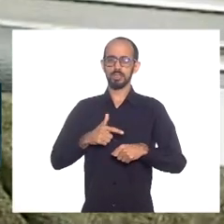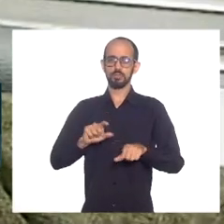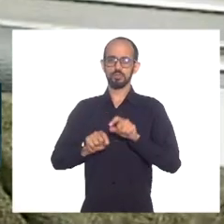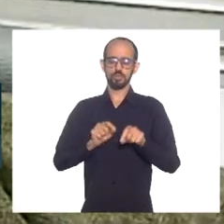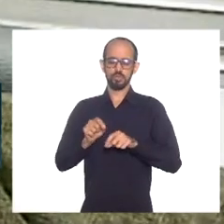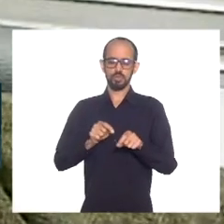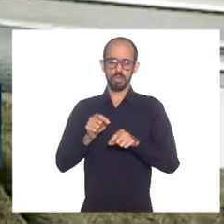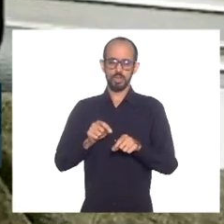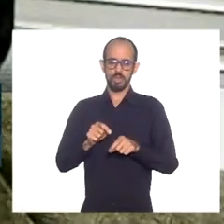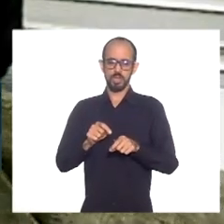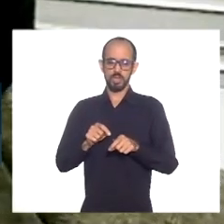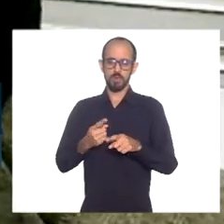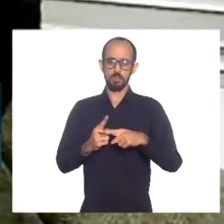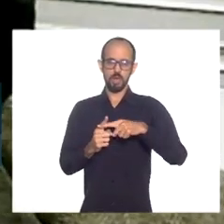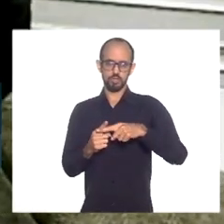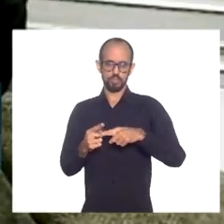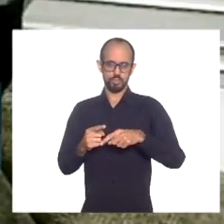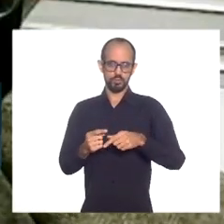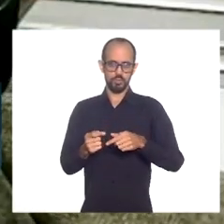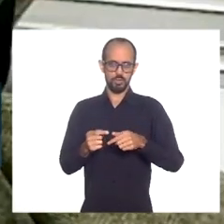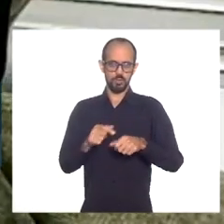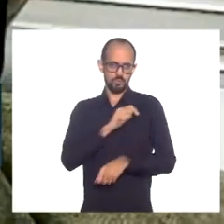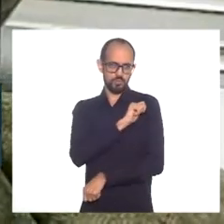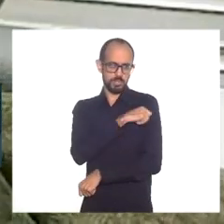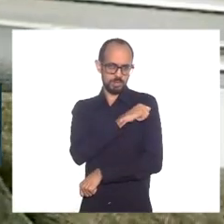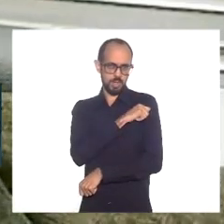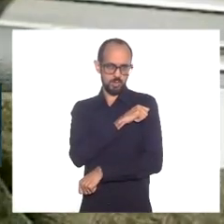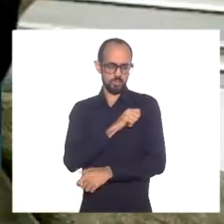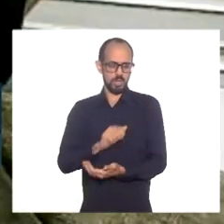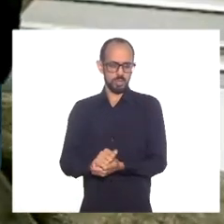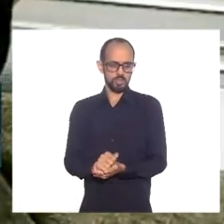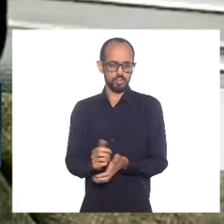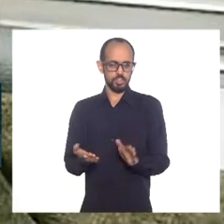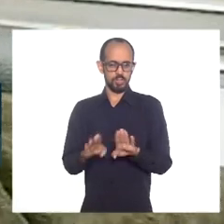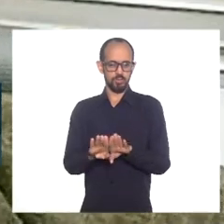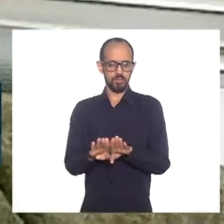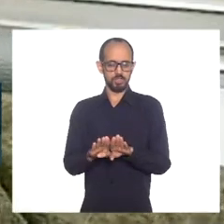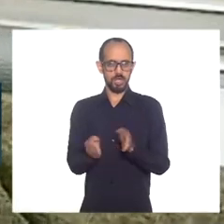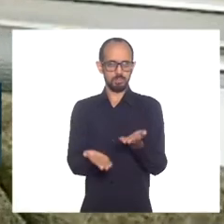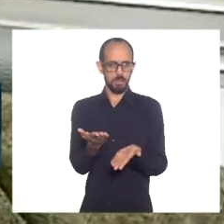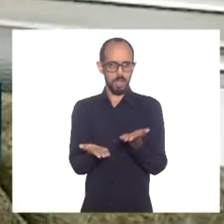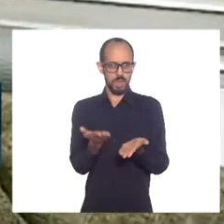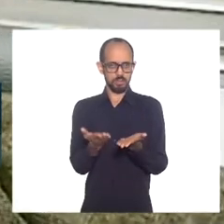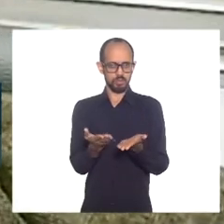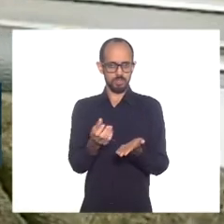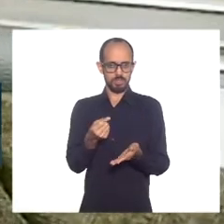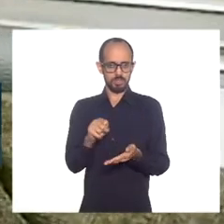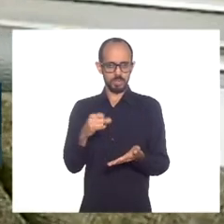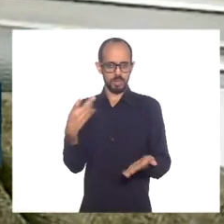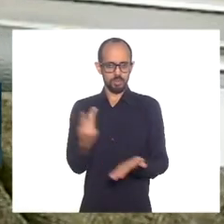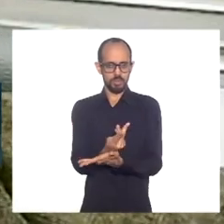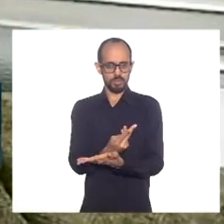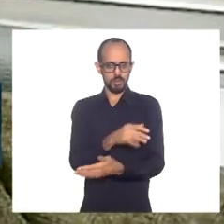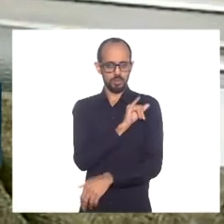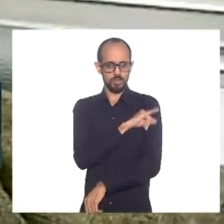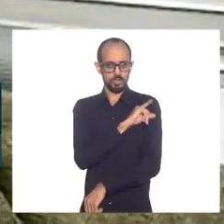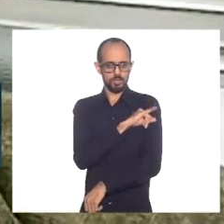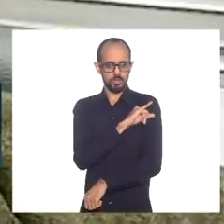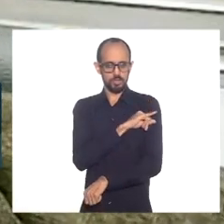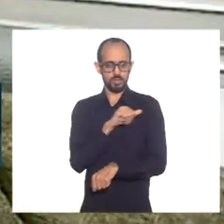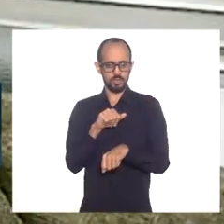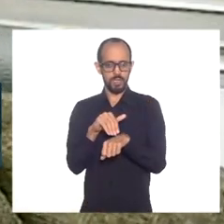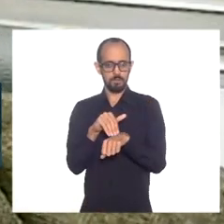nós teríamos já fechado para balanço. Né? E o dia que o Estado do Rio de Janeiro tiver qualquer arrecadação que seja